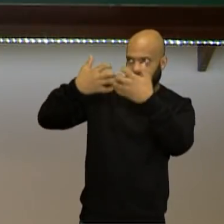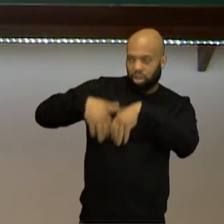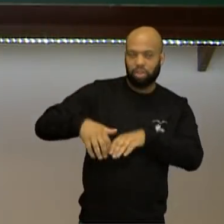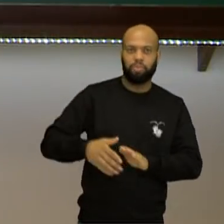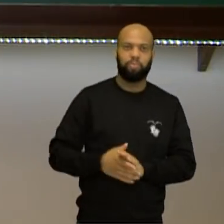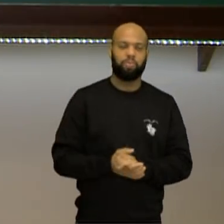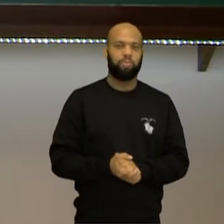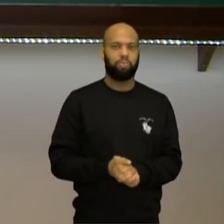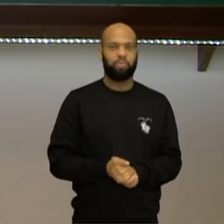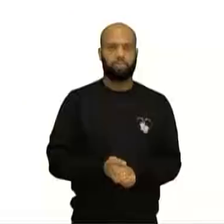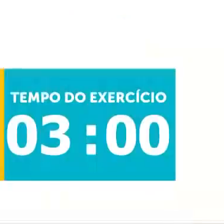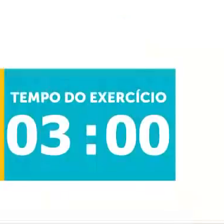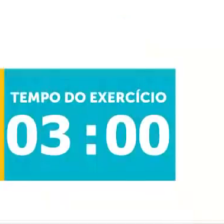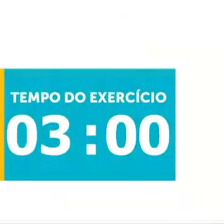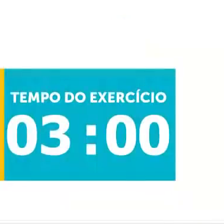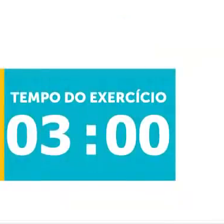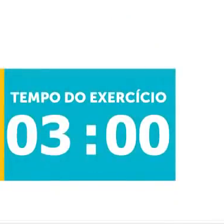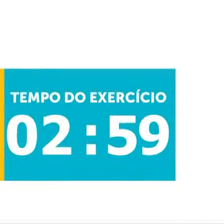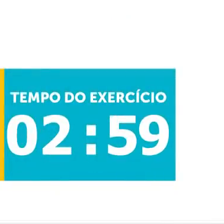caderno, a gente já confere.